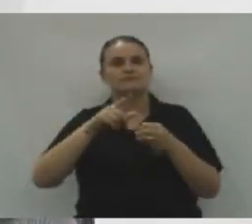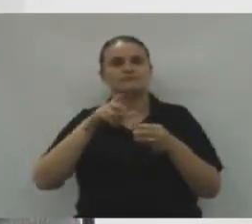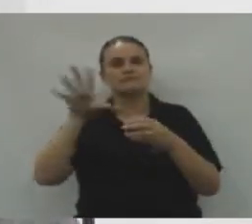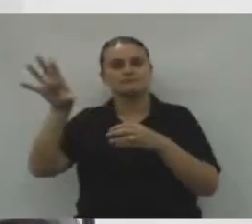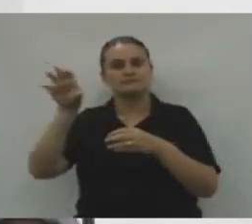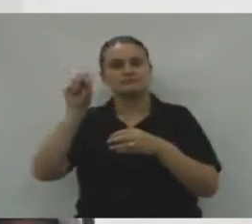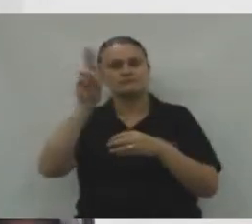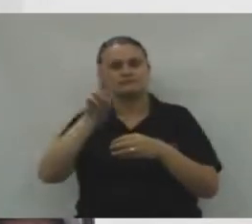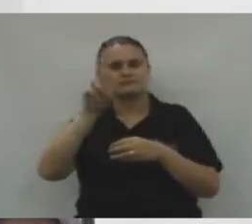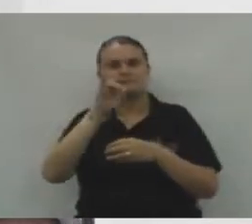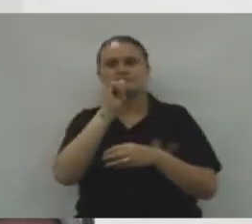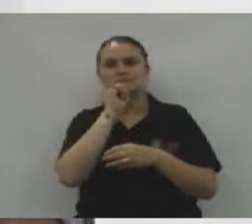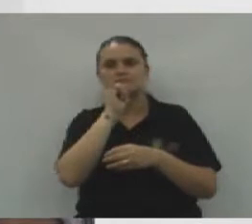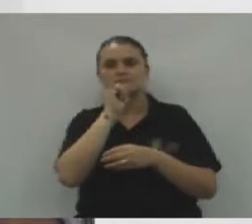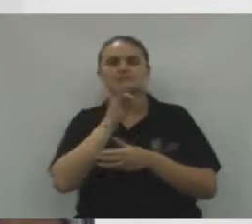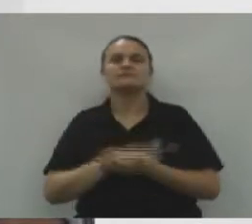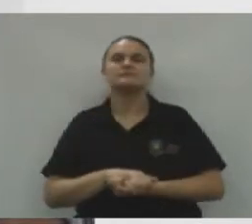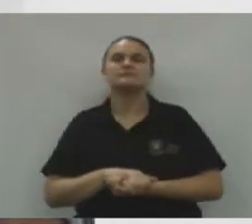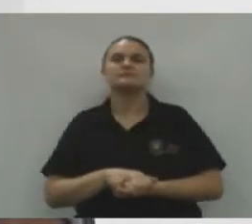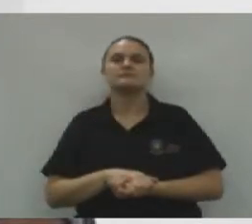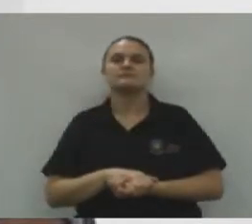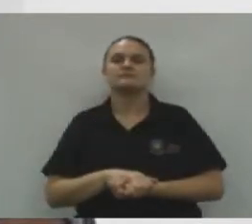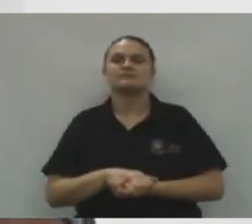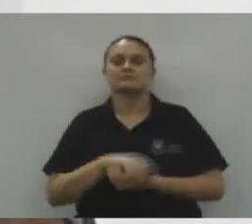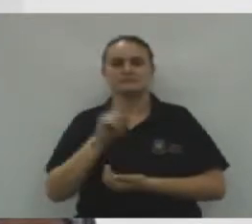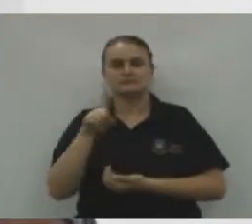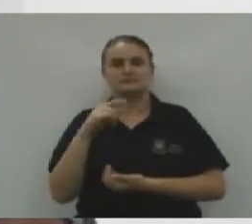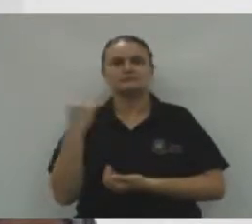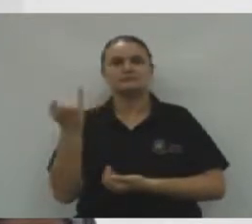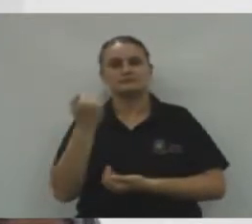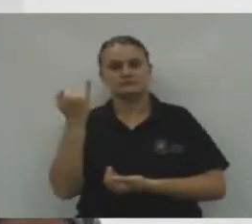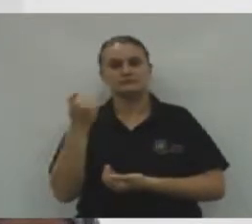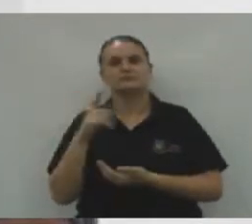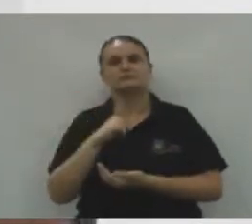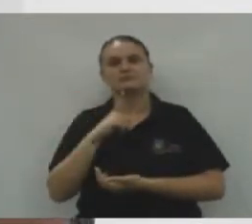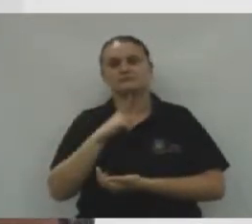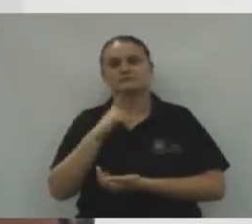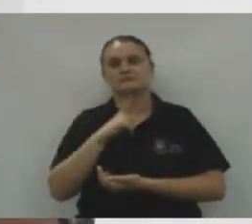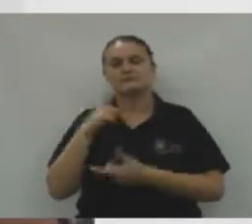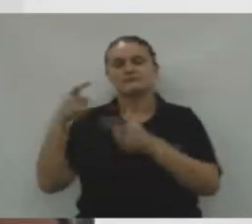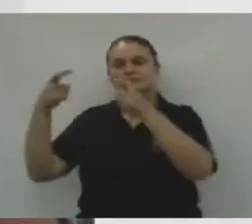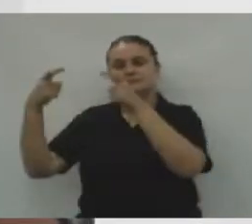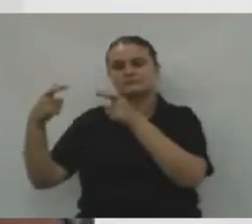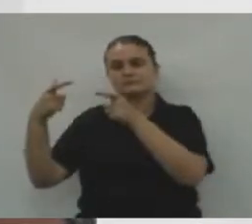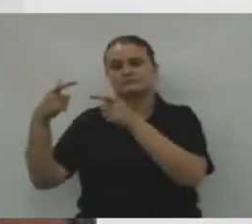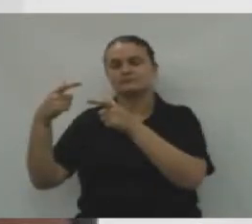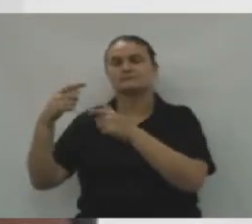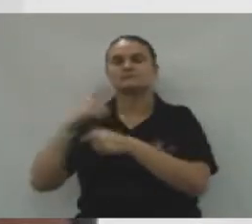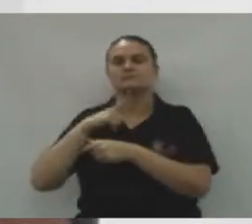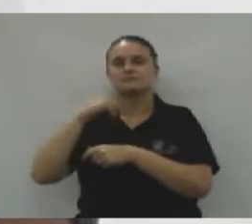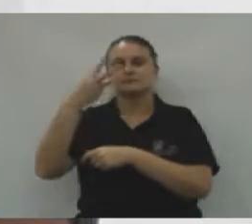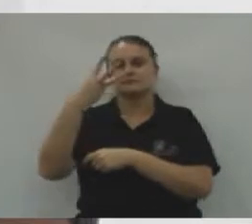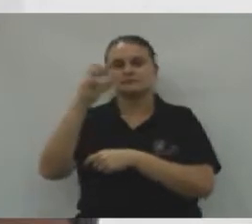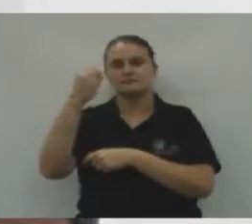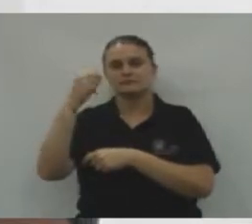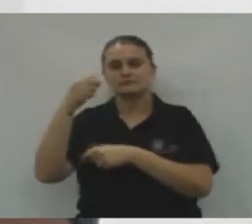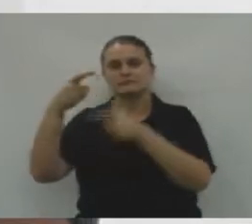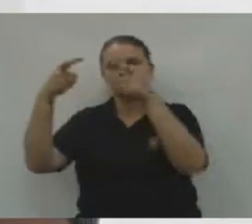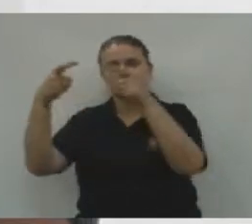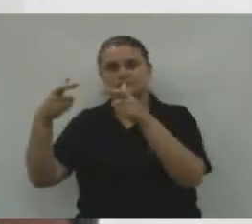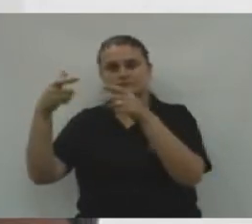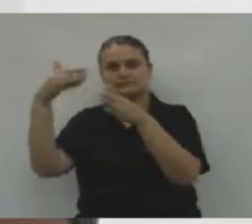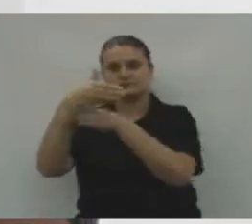né? Então, isso é muito importante. E aqui são as instituições, cerca de 38 instituições que